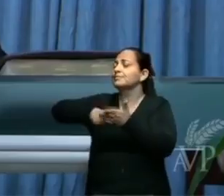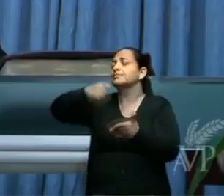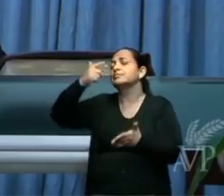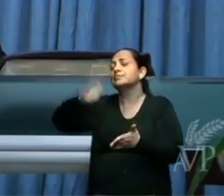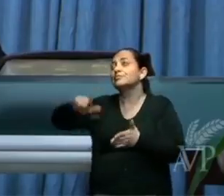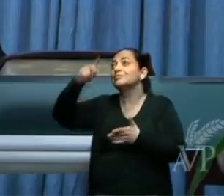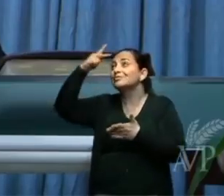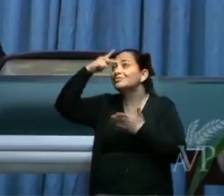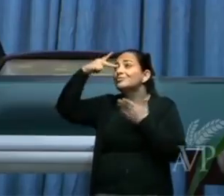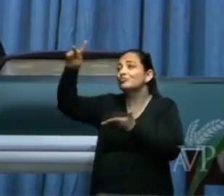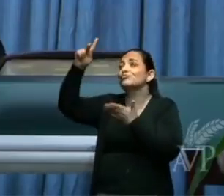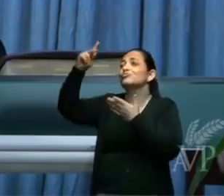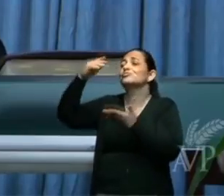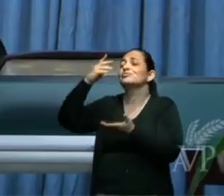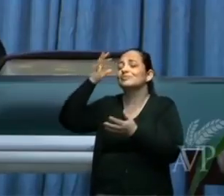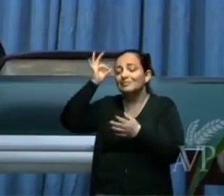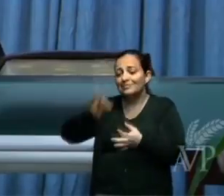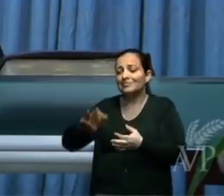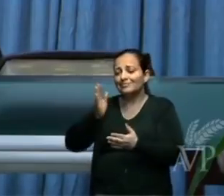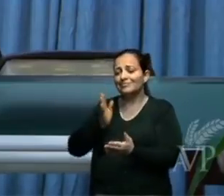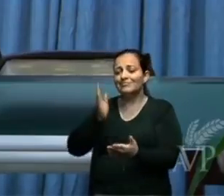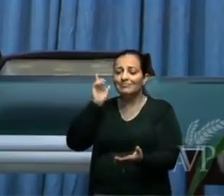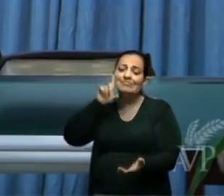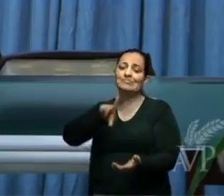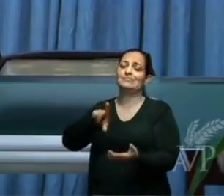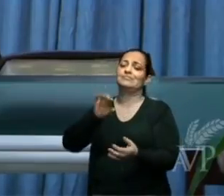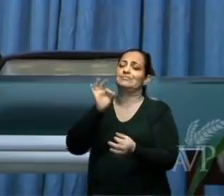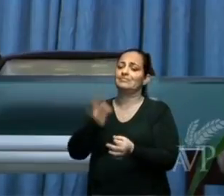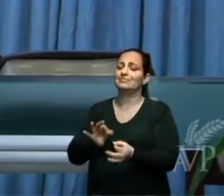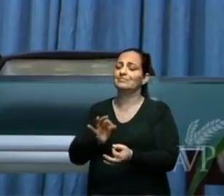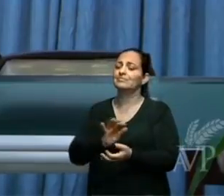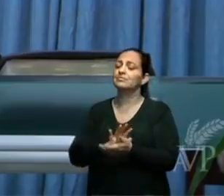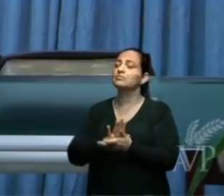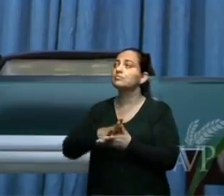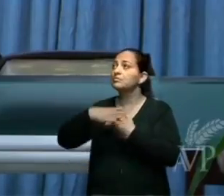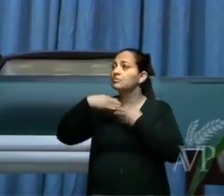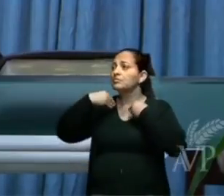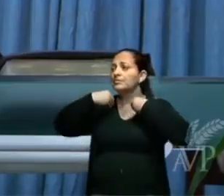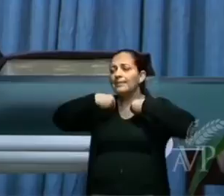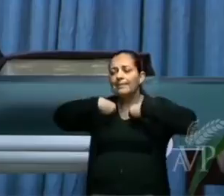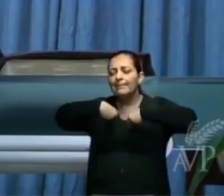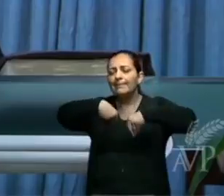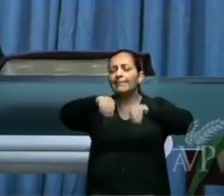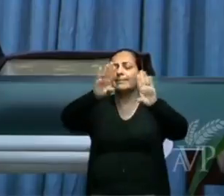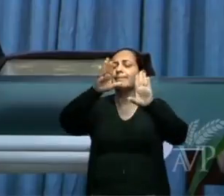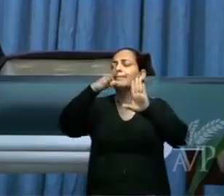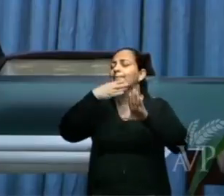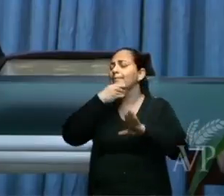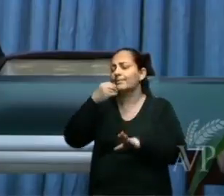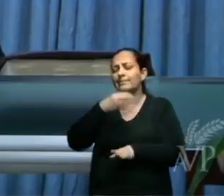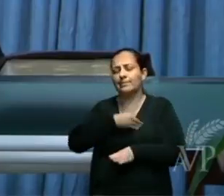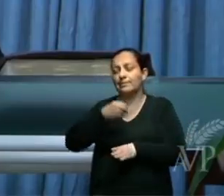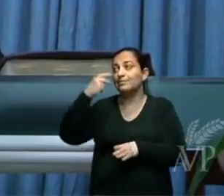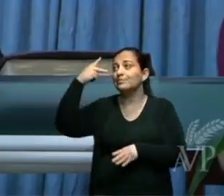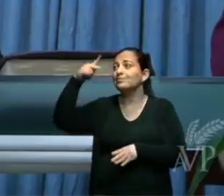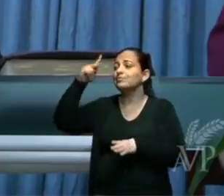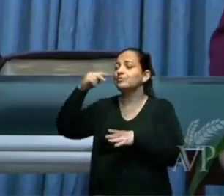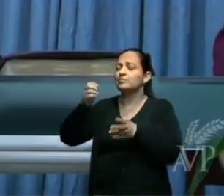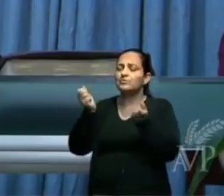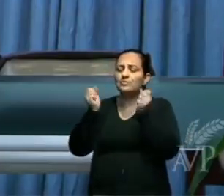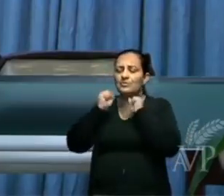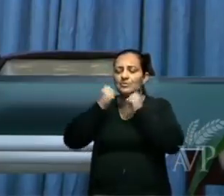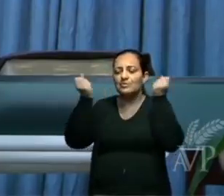pela tua graça acertaremos usual leva teus filhos e que cada um possa ver